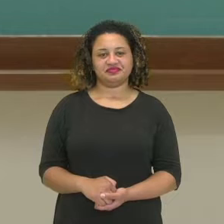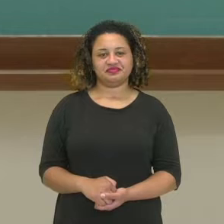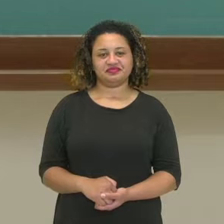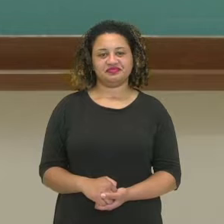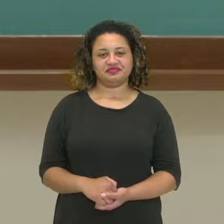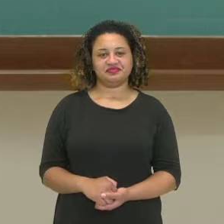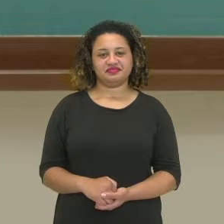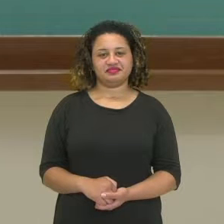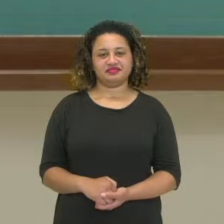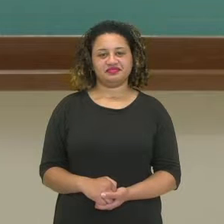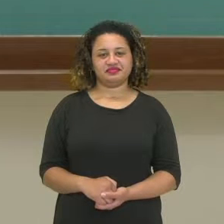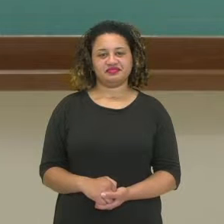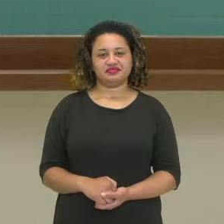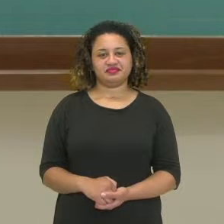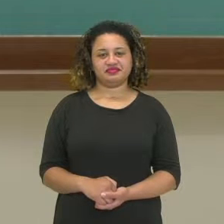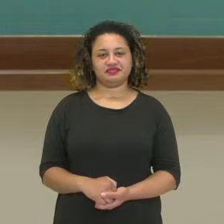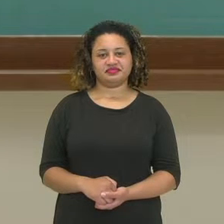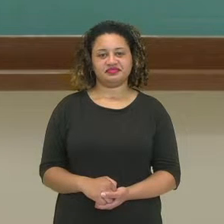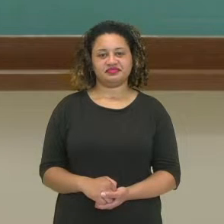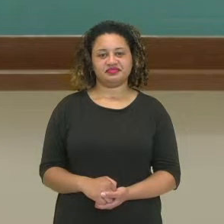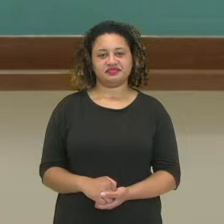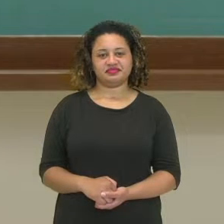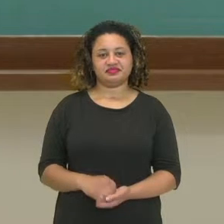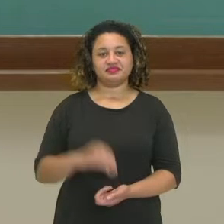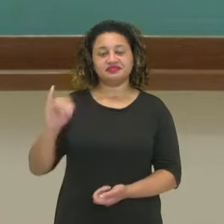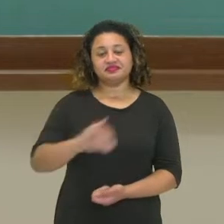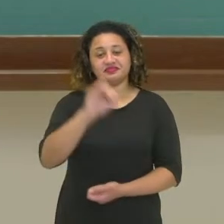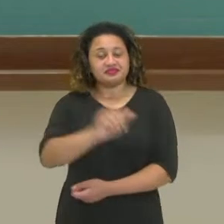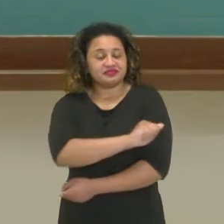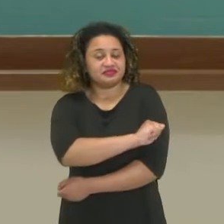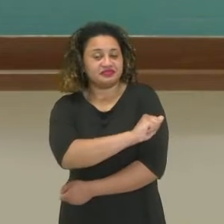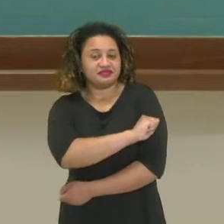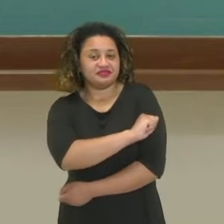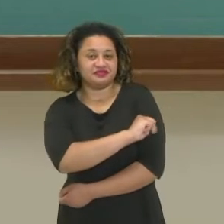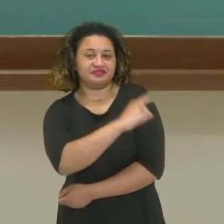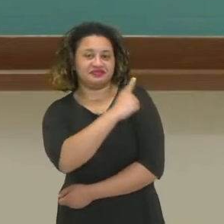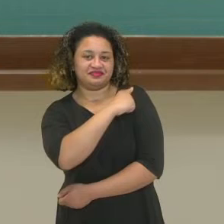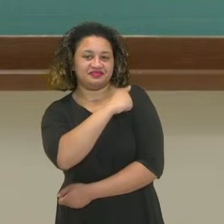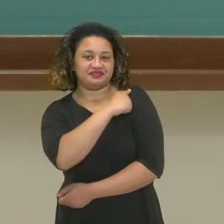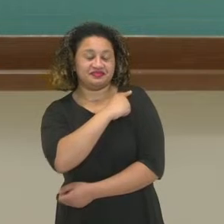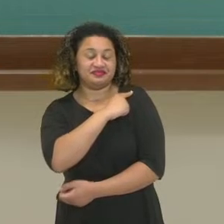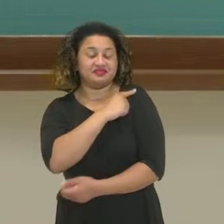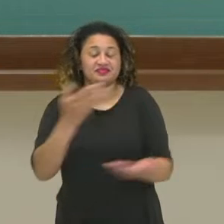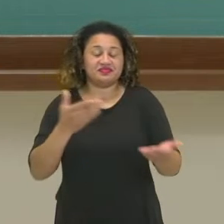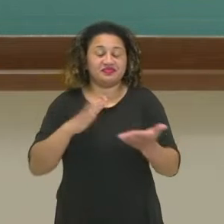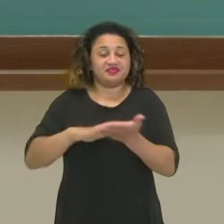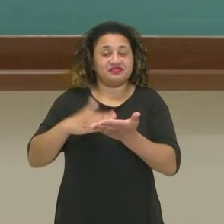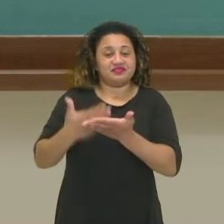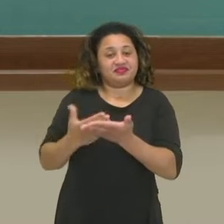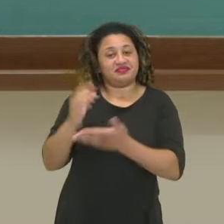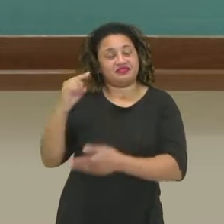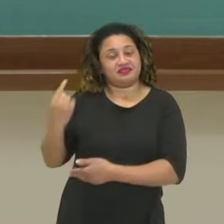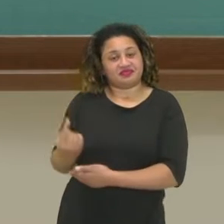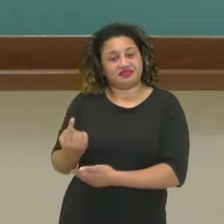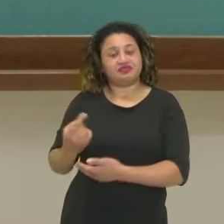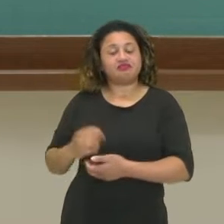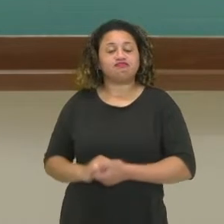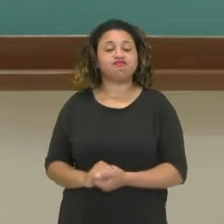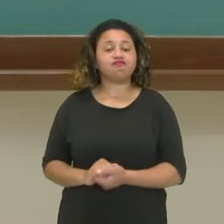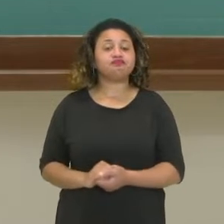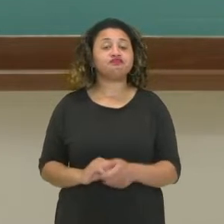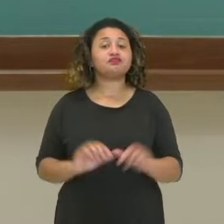Olá, estudantes da primeira série. Eu sou a professora Corine. Hoje estamos com a Jéssica. Nessa aula nós vamos falar